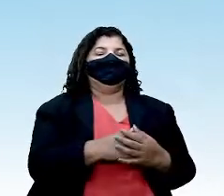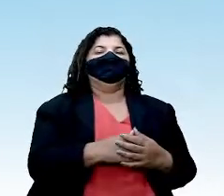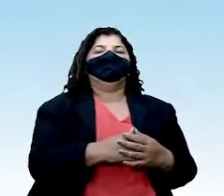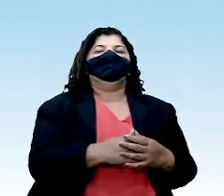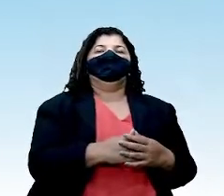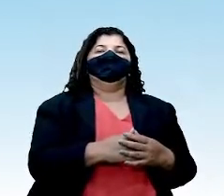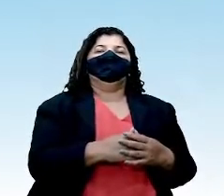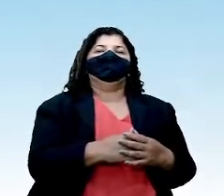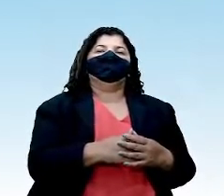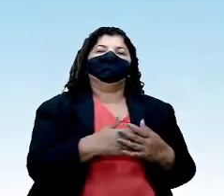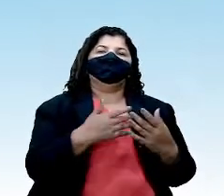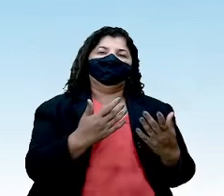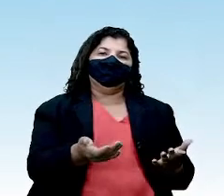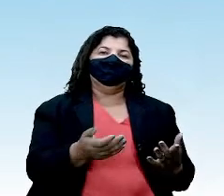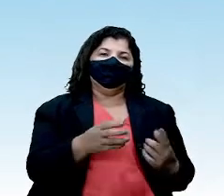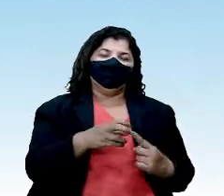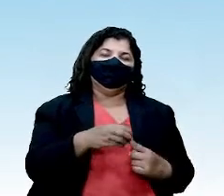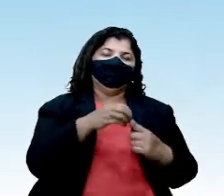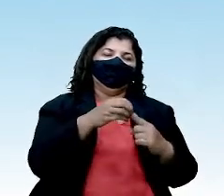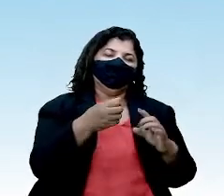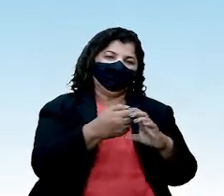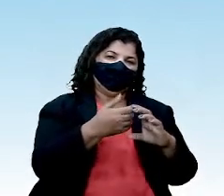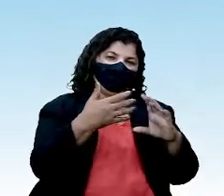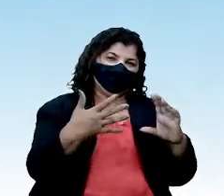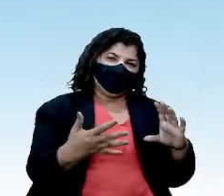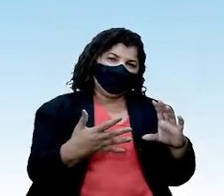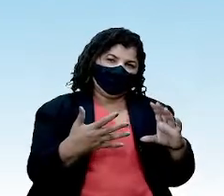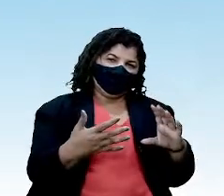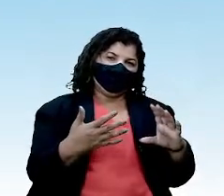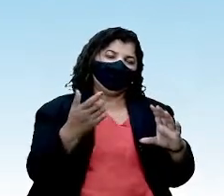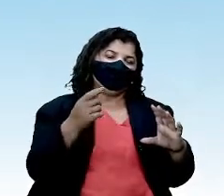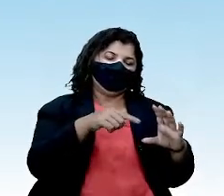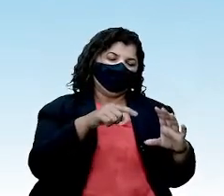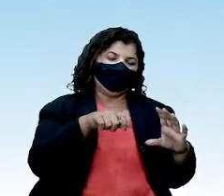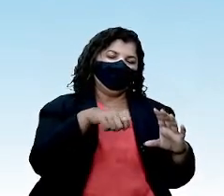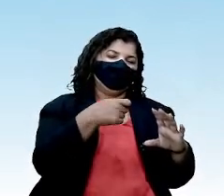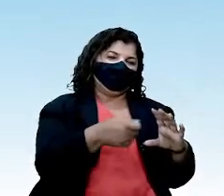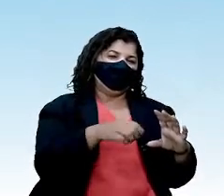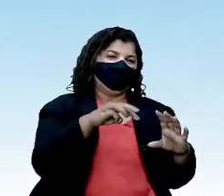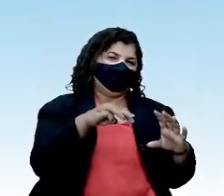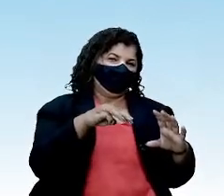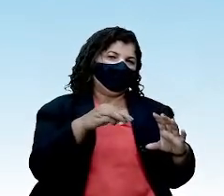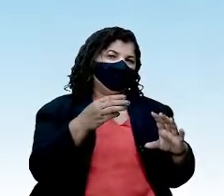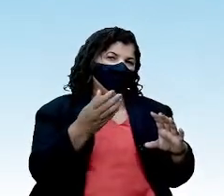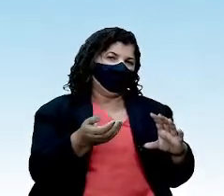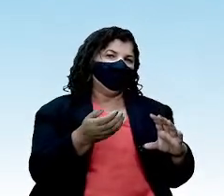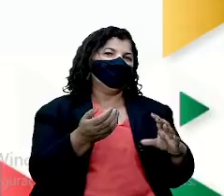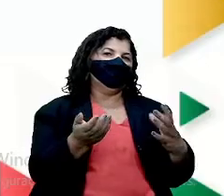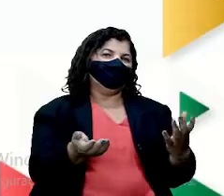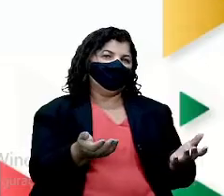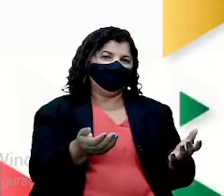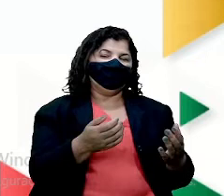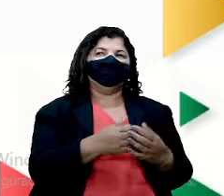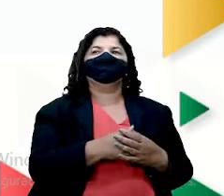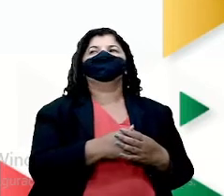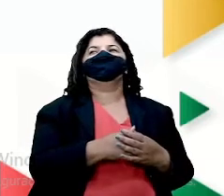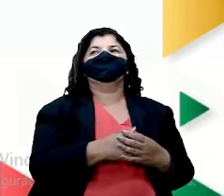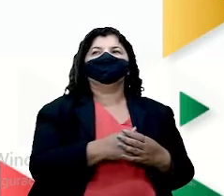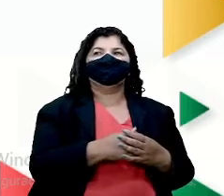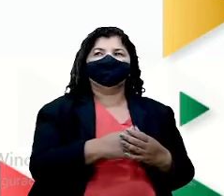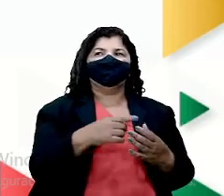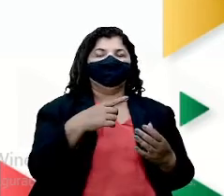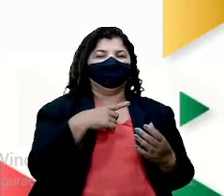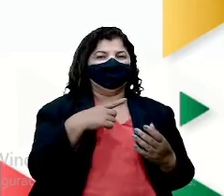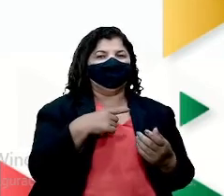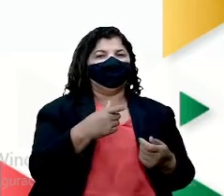Então, principais características do mercantilismo. Aí nós seguimos com a balança comercial favorável, que é o princípio